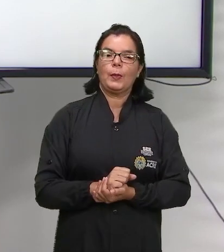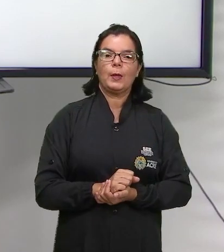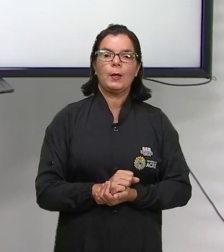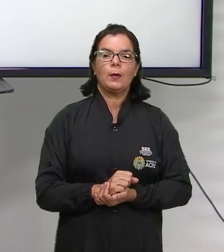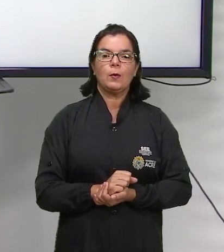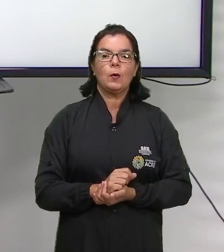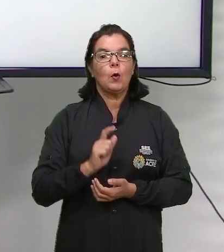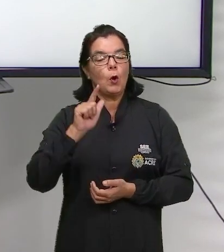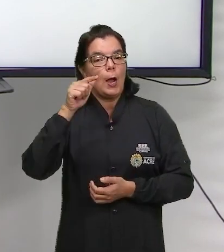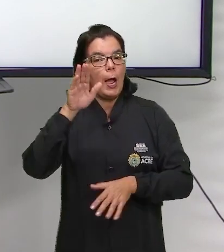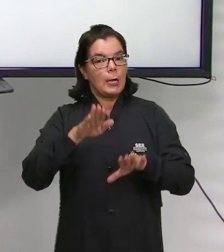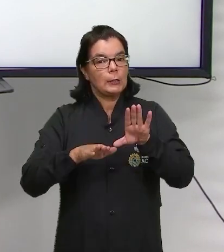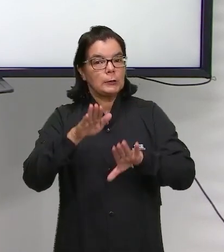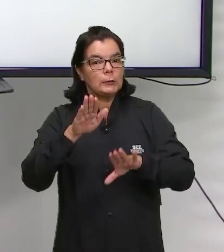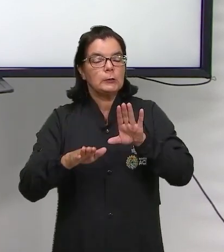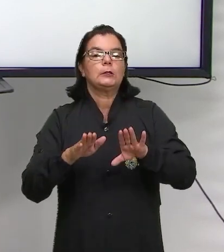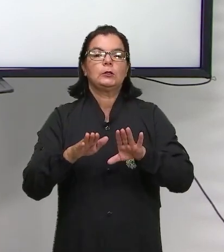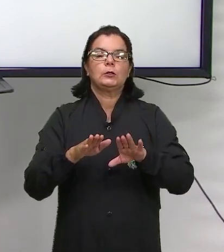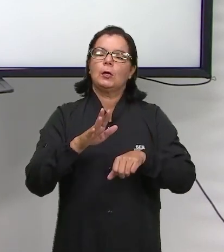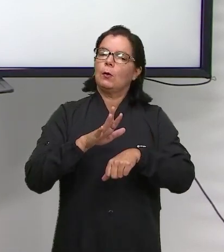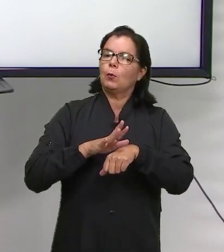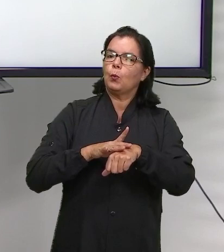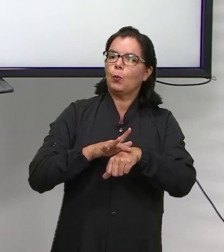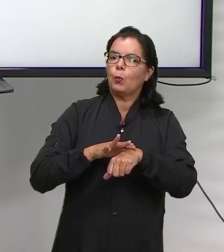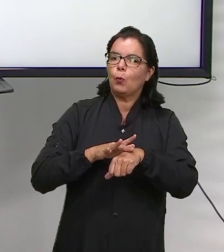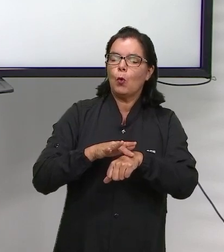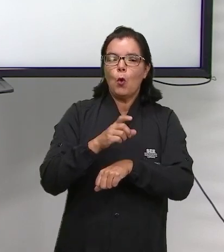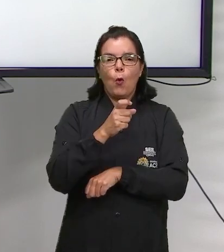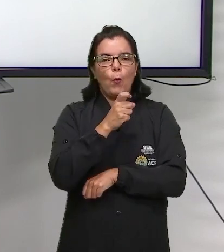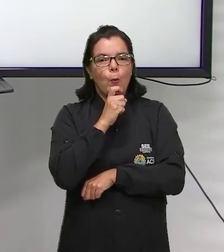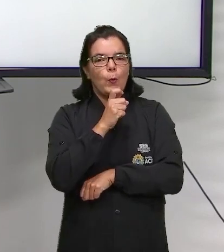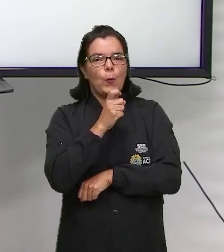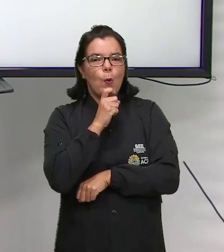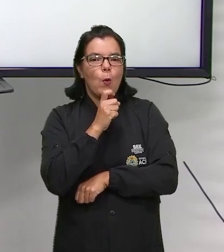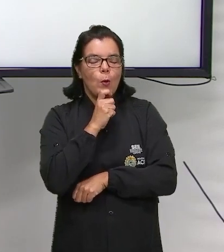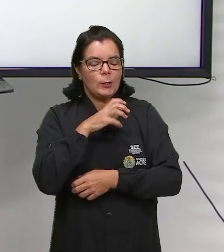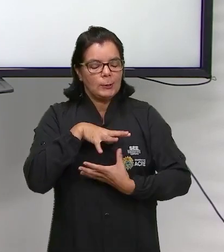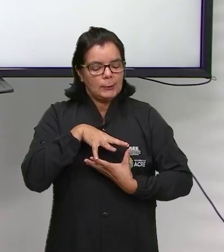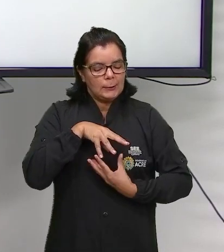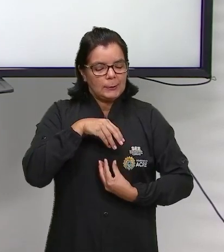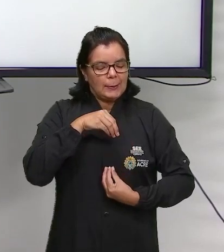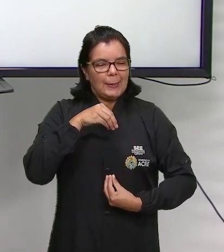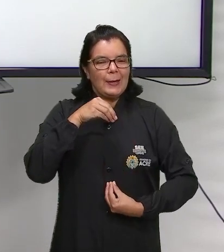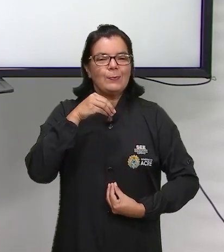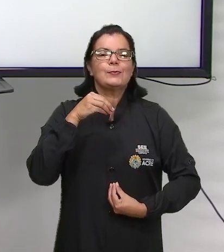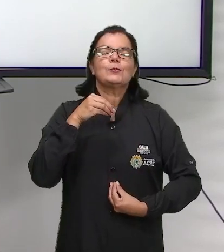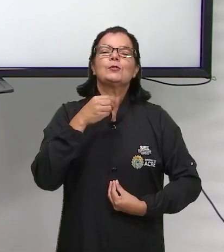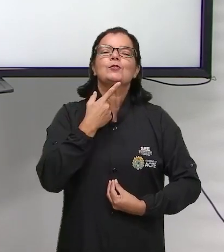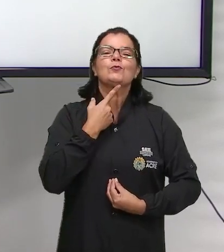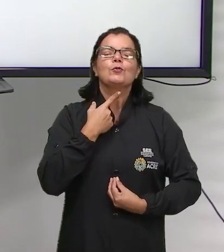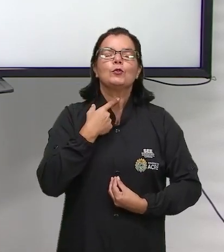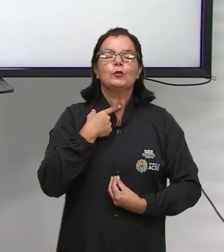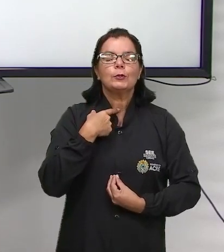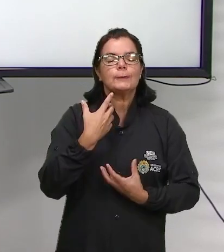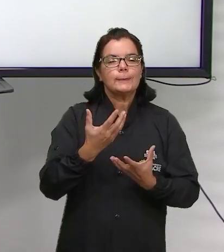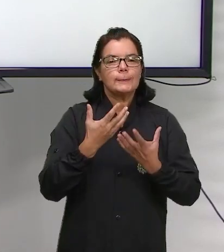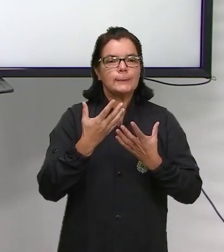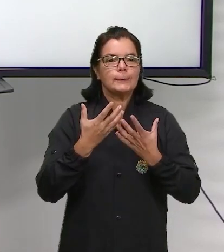Intermitentemente. Outras vezes é um doente, um frio, na minha alma doente como um longo som